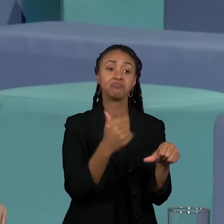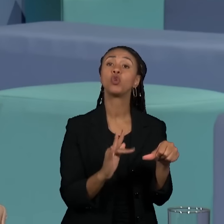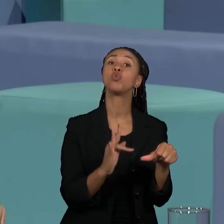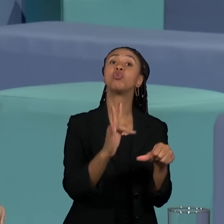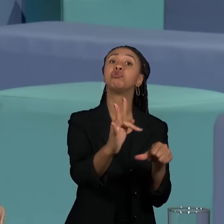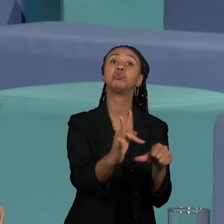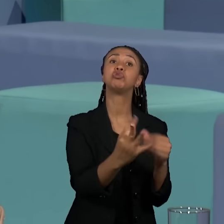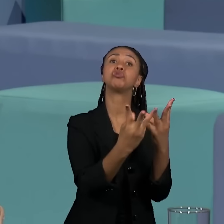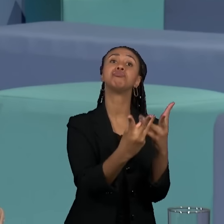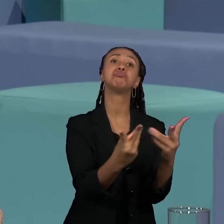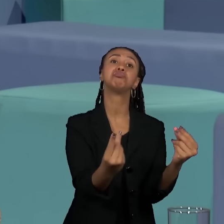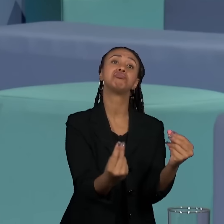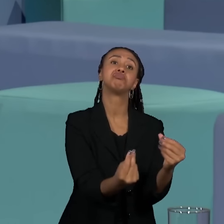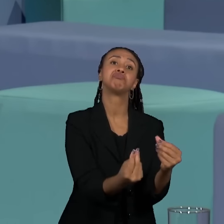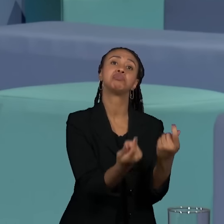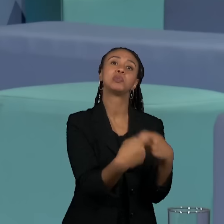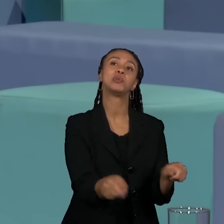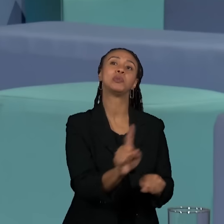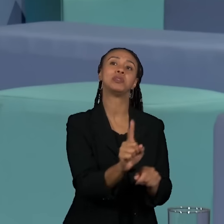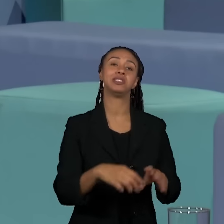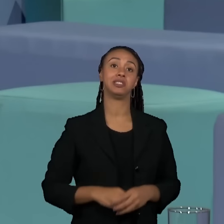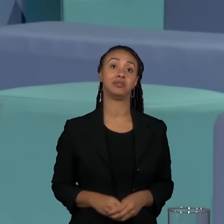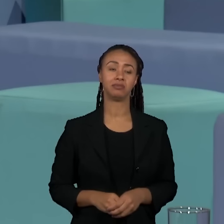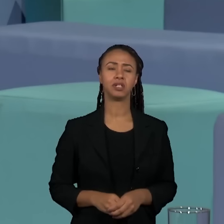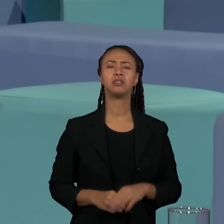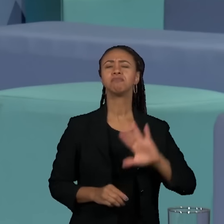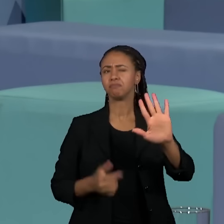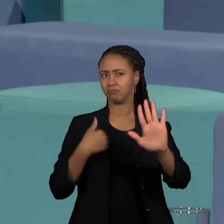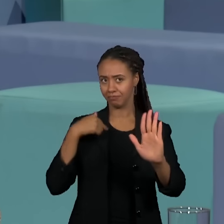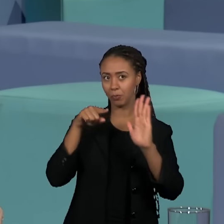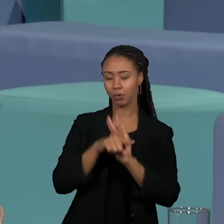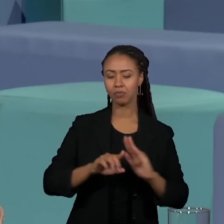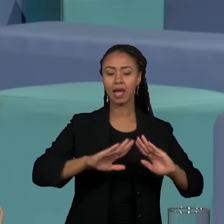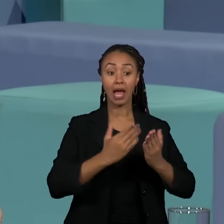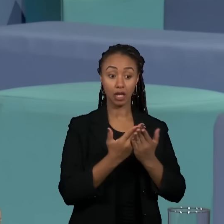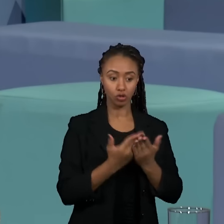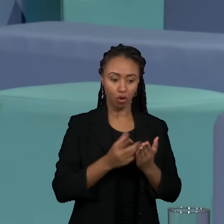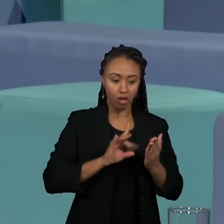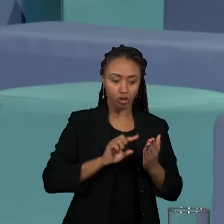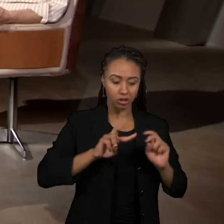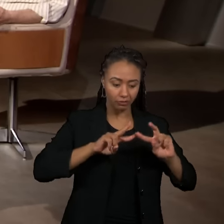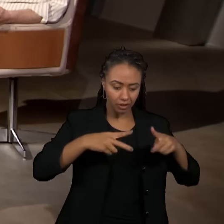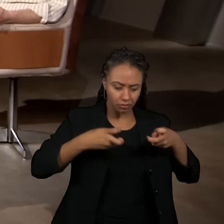desistir a escola já percebeu que ela vai Mud dá ou ela vai se tornar irrelevante